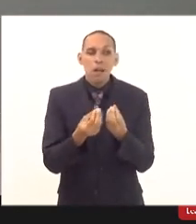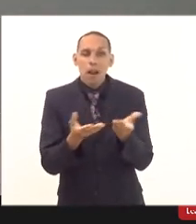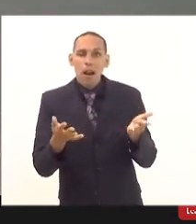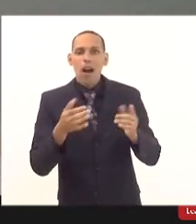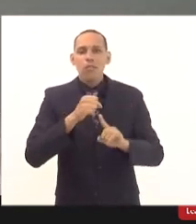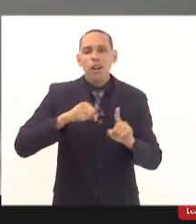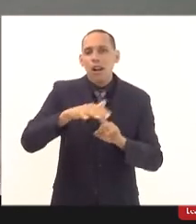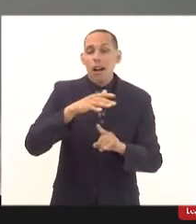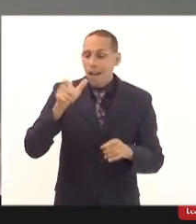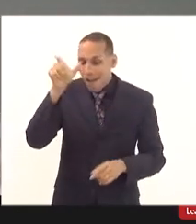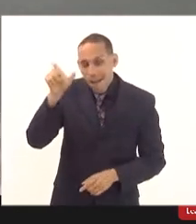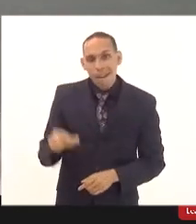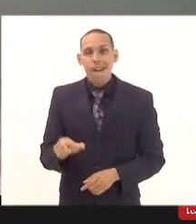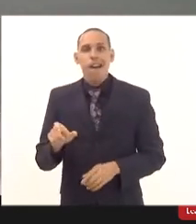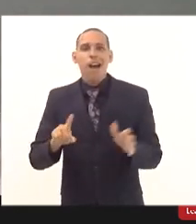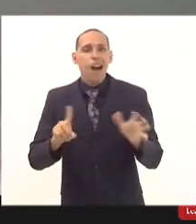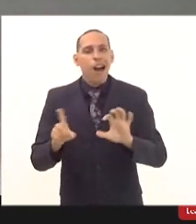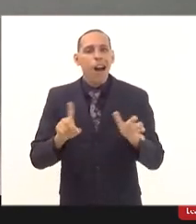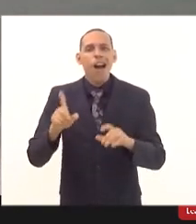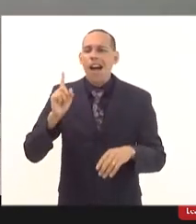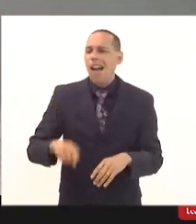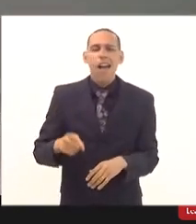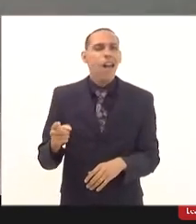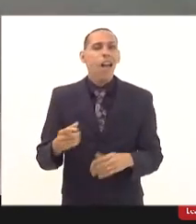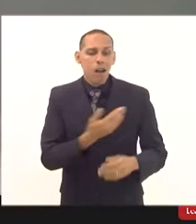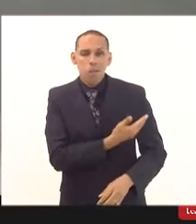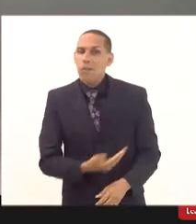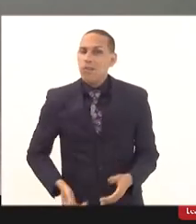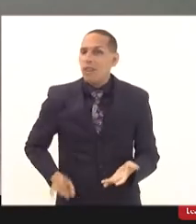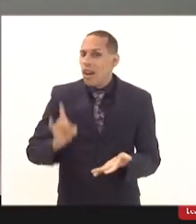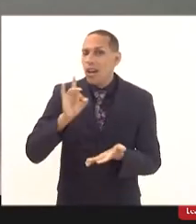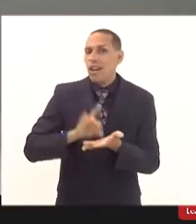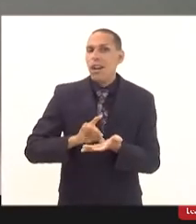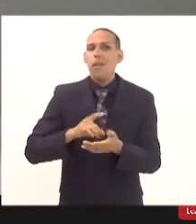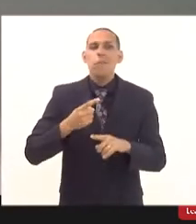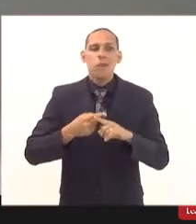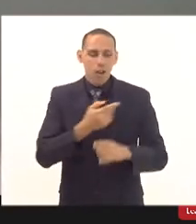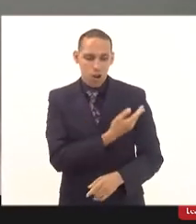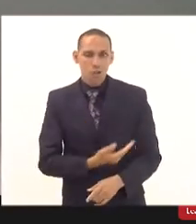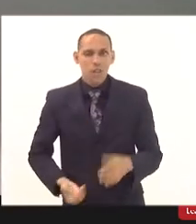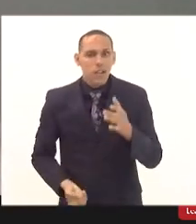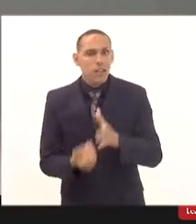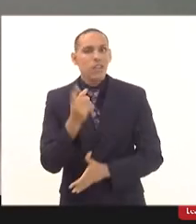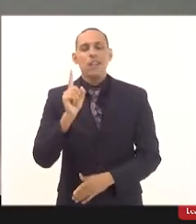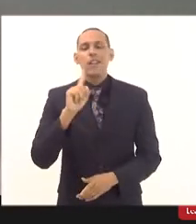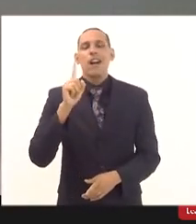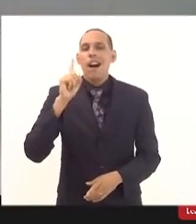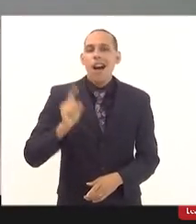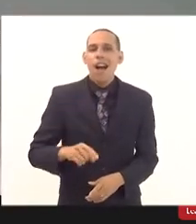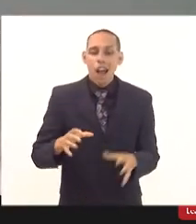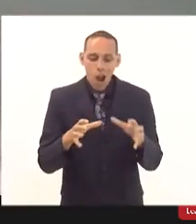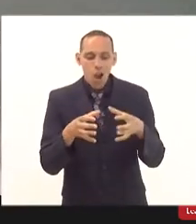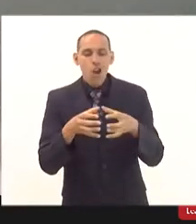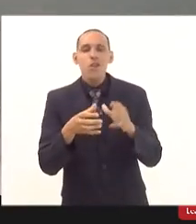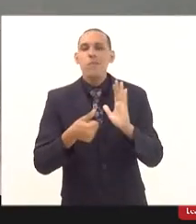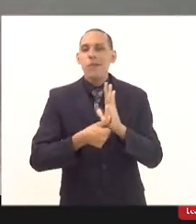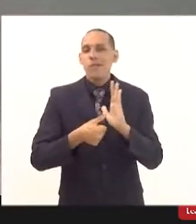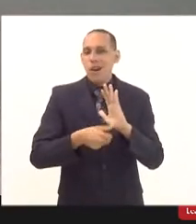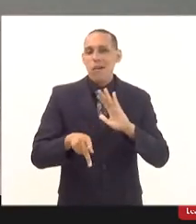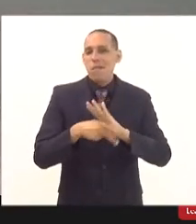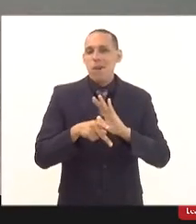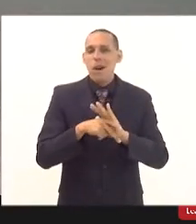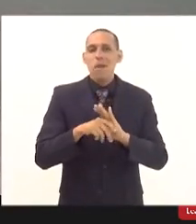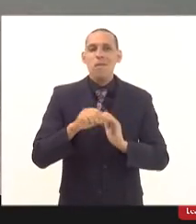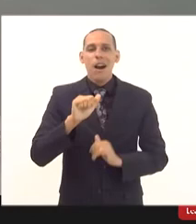lado foi rádio mais pública da história porque ela não nasceu das mãos de um governo ela nasceu das mãos de um grupo de sócios da